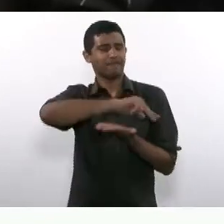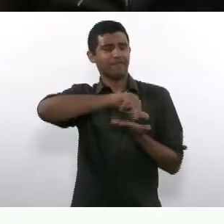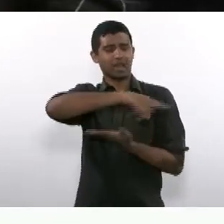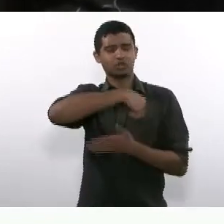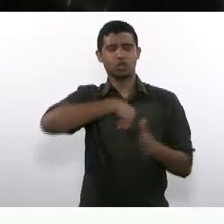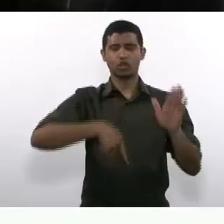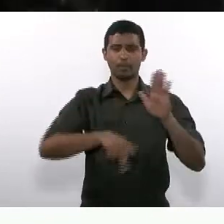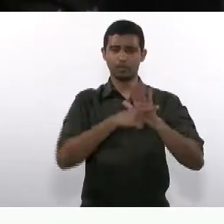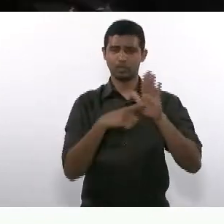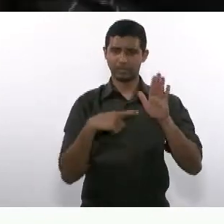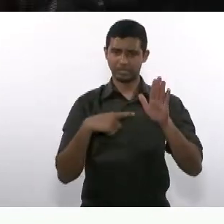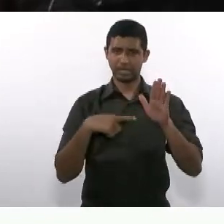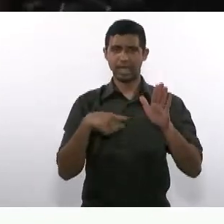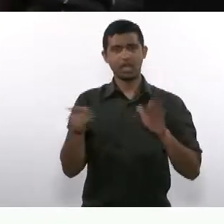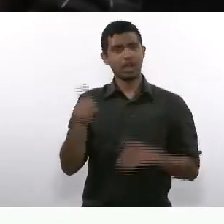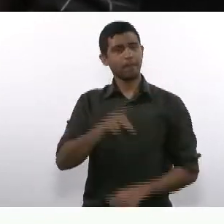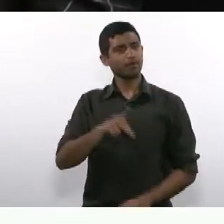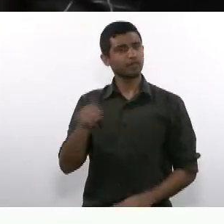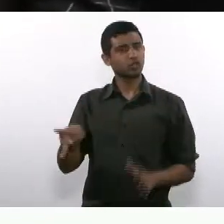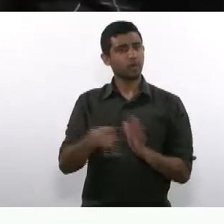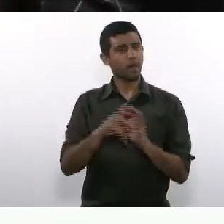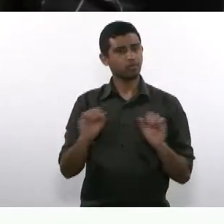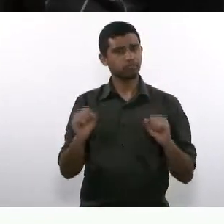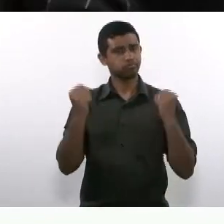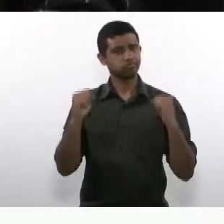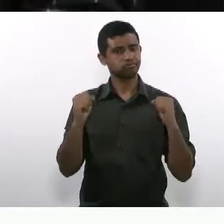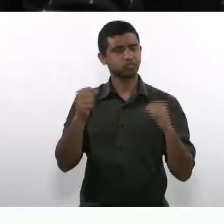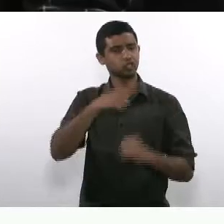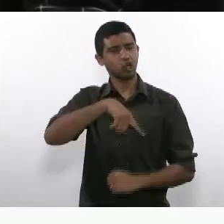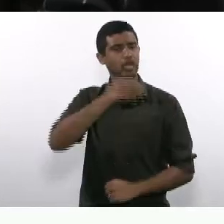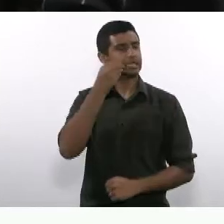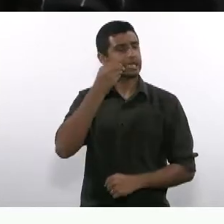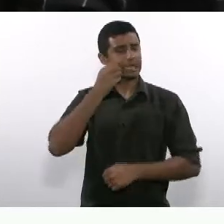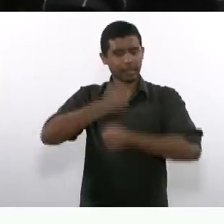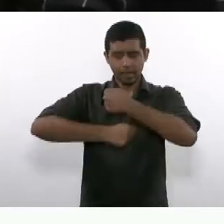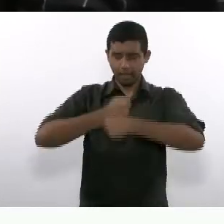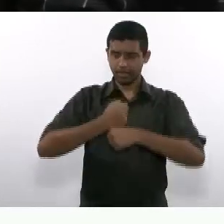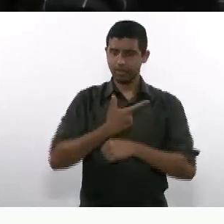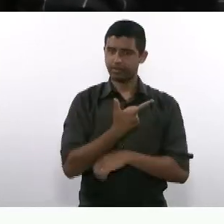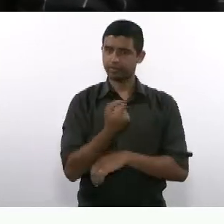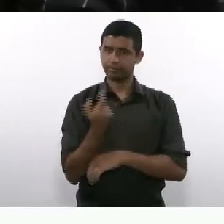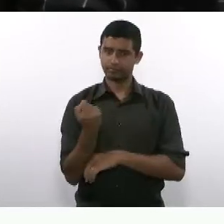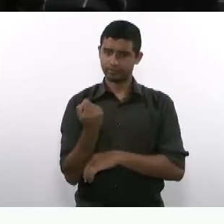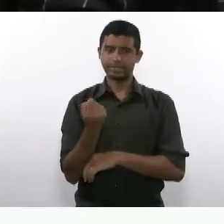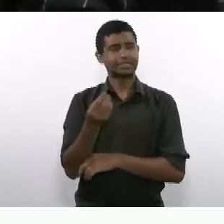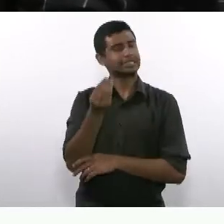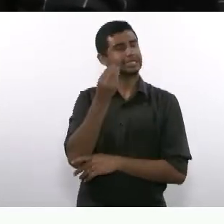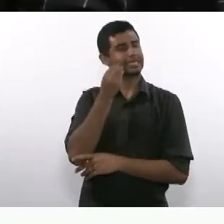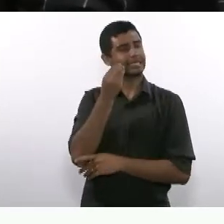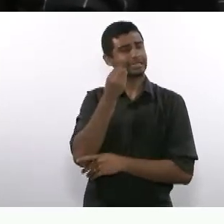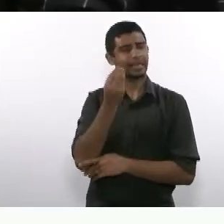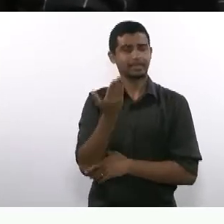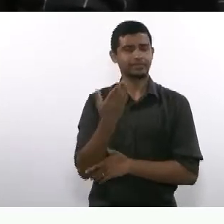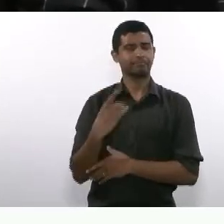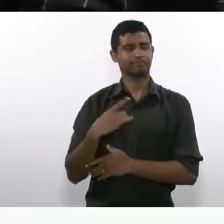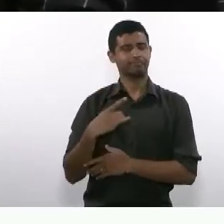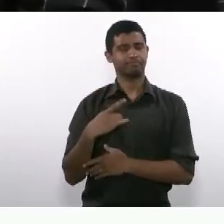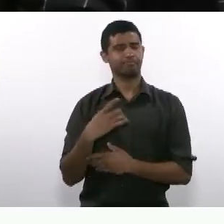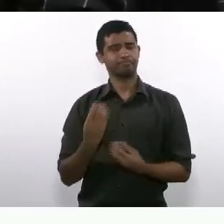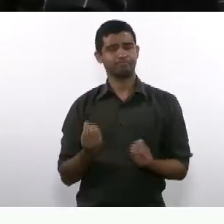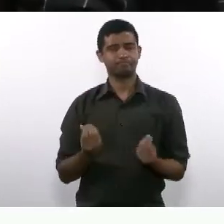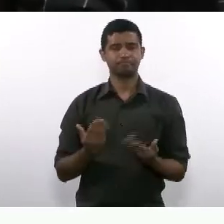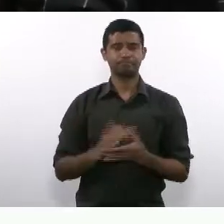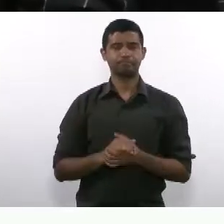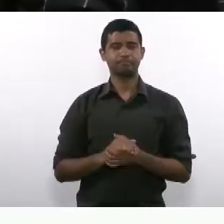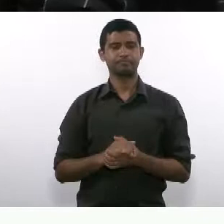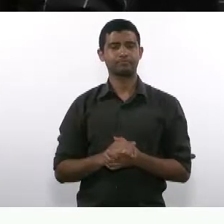com professores de educação física. A gente queria tentar, para 2020, tentar ter esse tratamento também, para ver se a gente